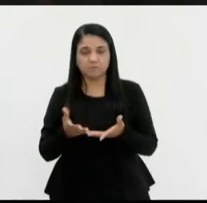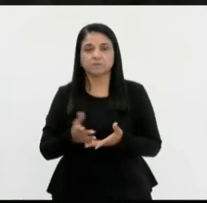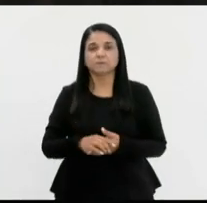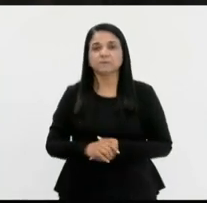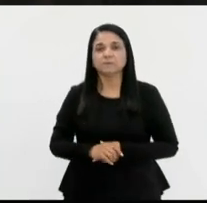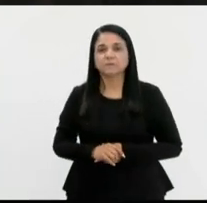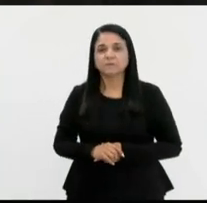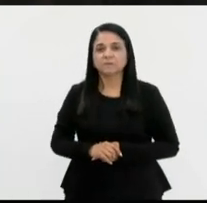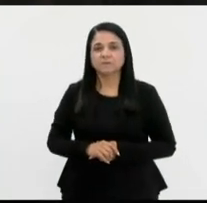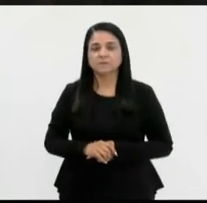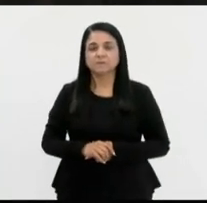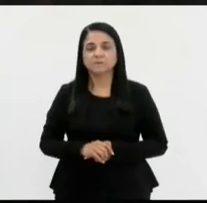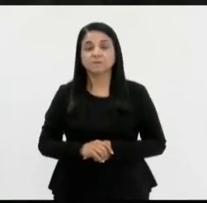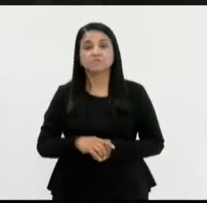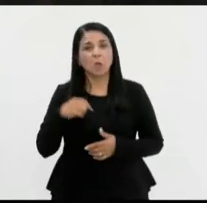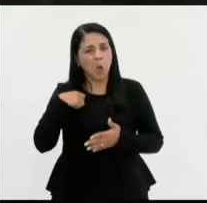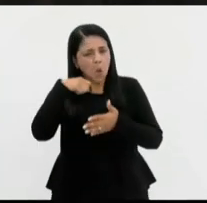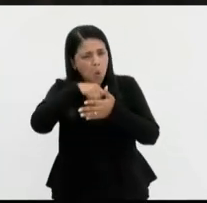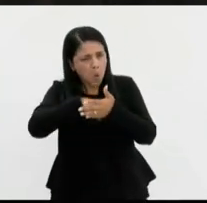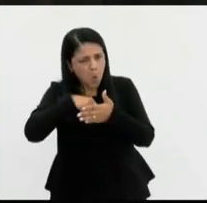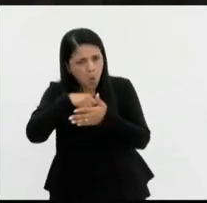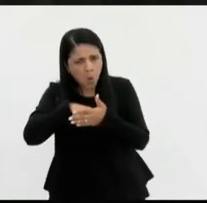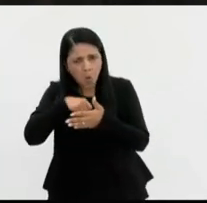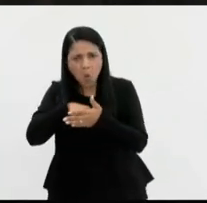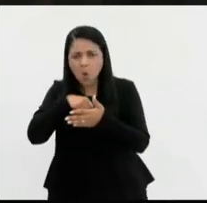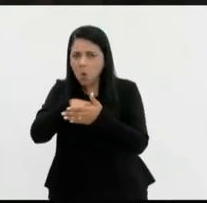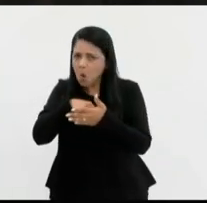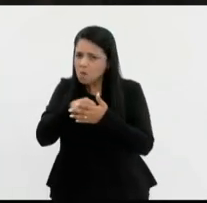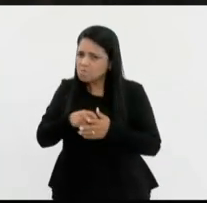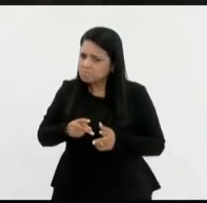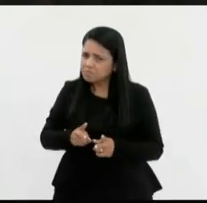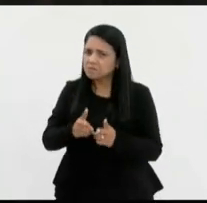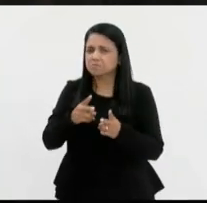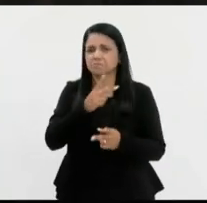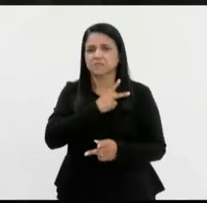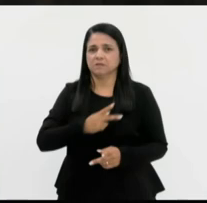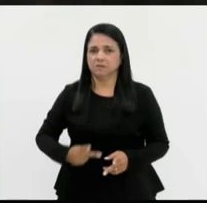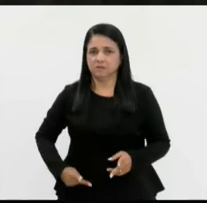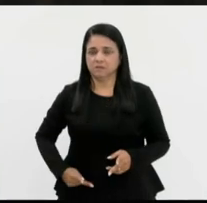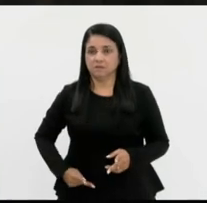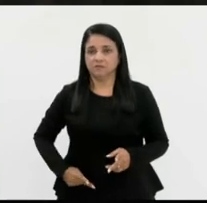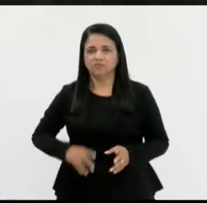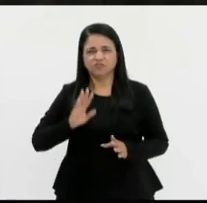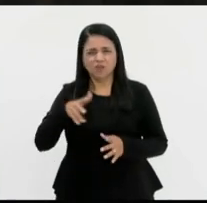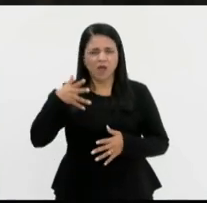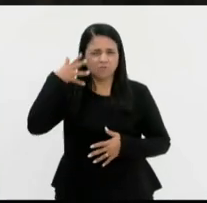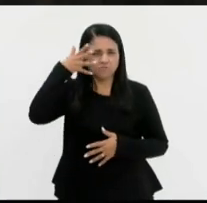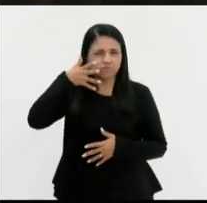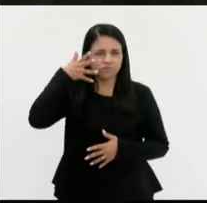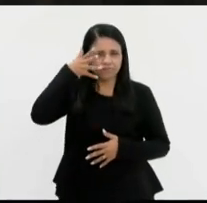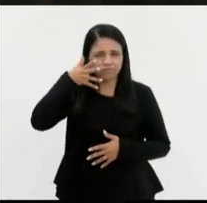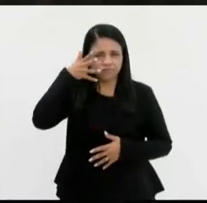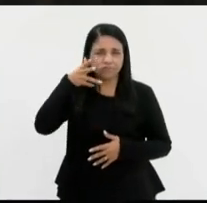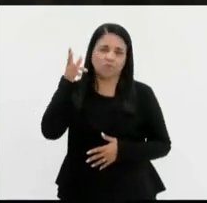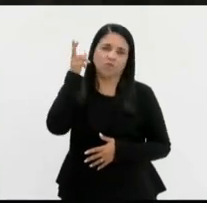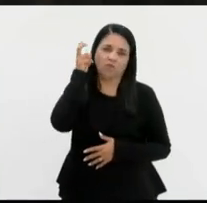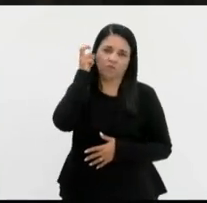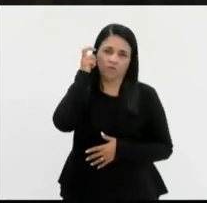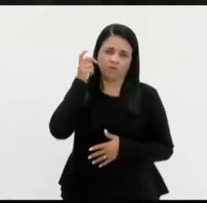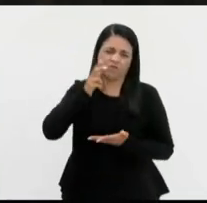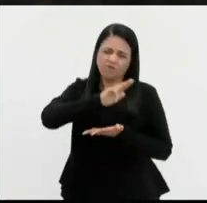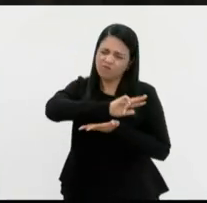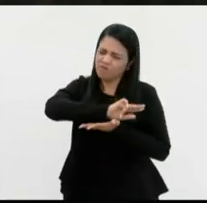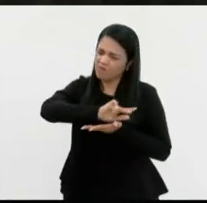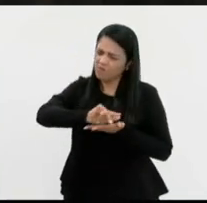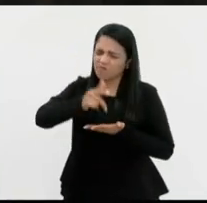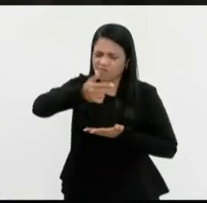especiais temos lutado senhor presidente e o senhor já ouviu esse discurso uma dezena